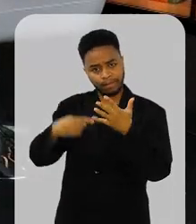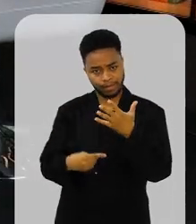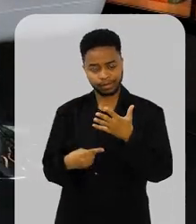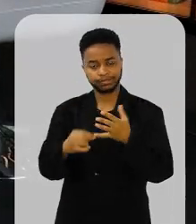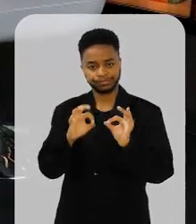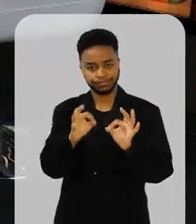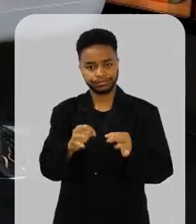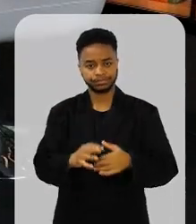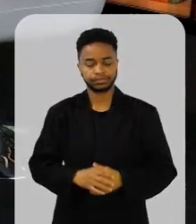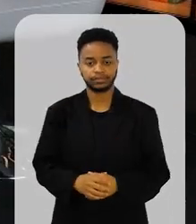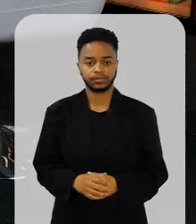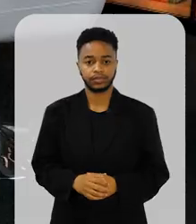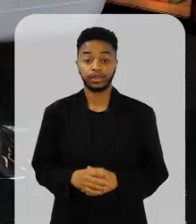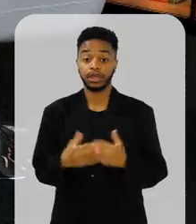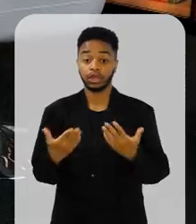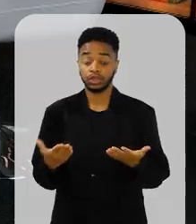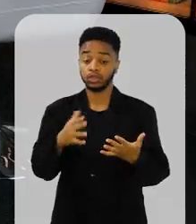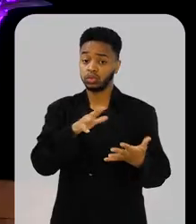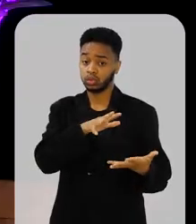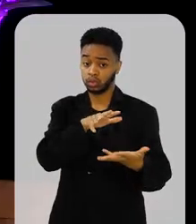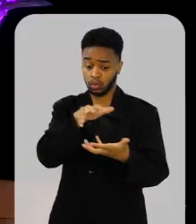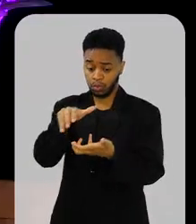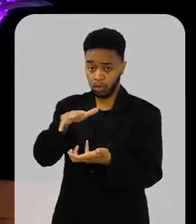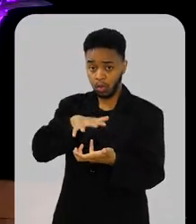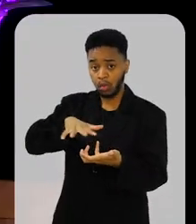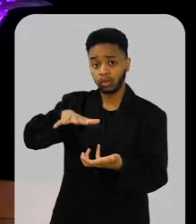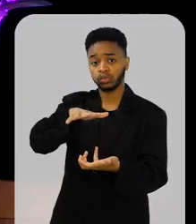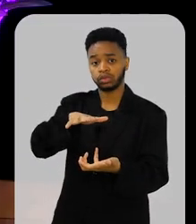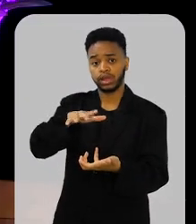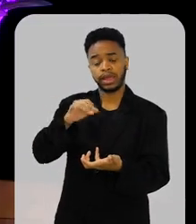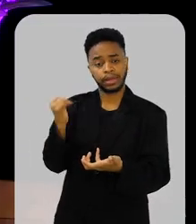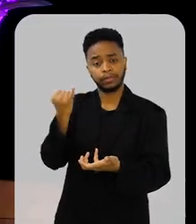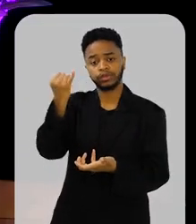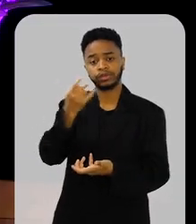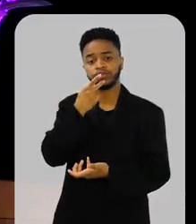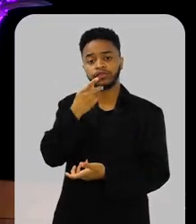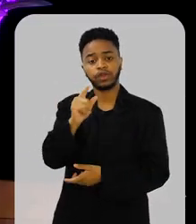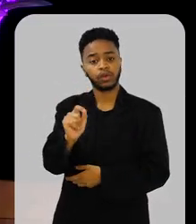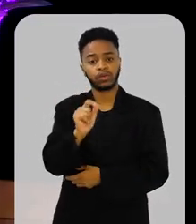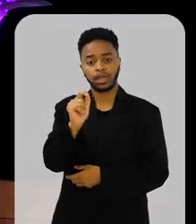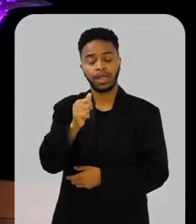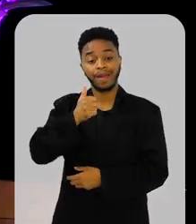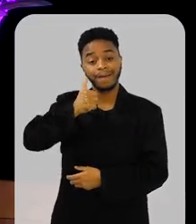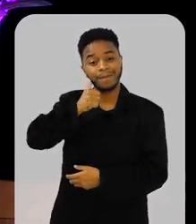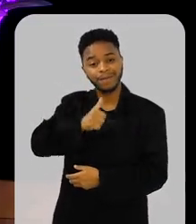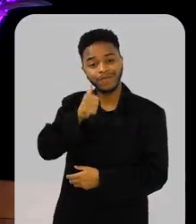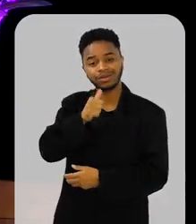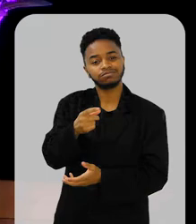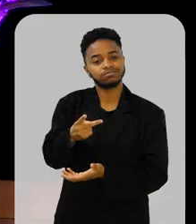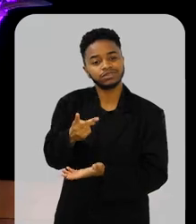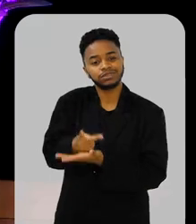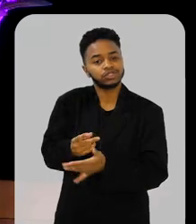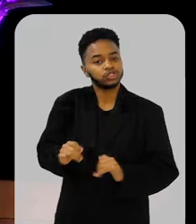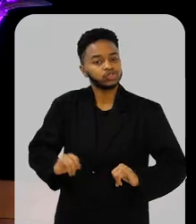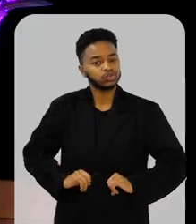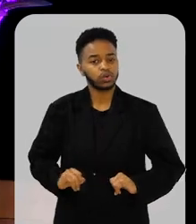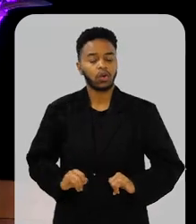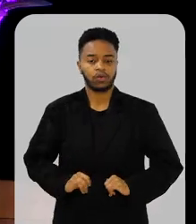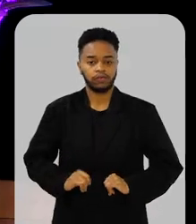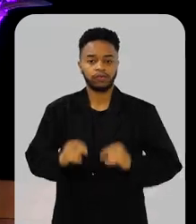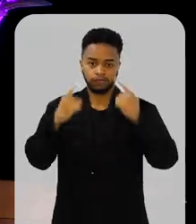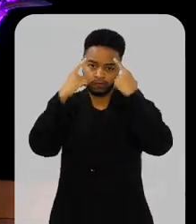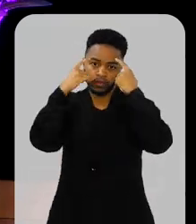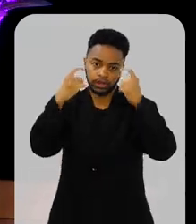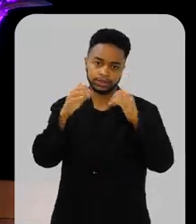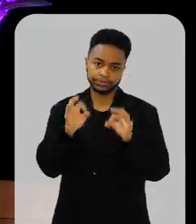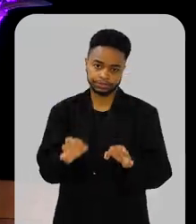E em todo mundo, não é? Vale ressaltar, as mulheres, elas sofrem realmente